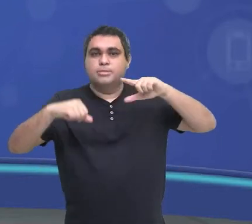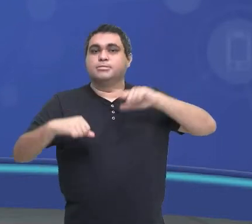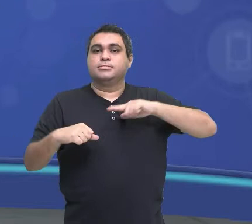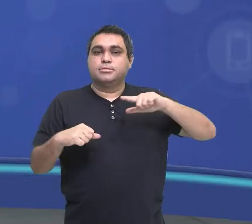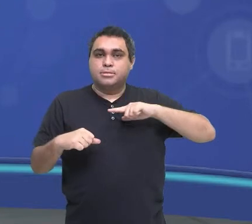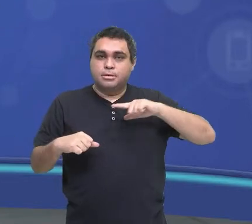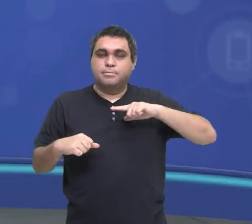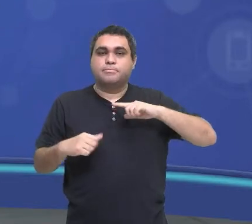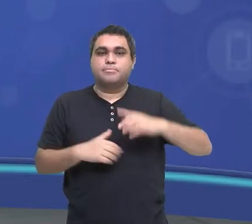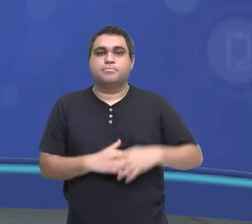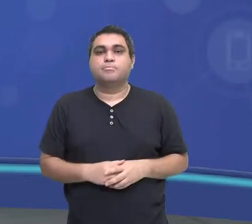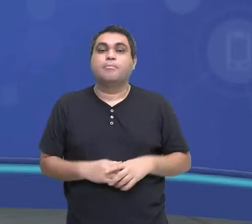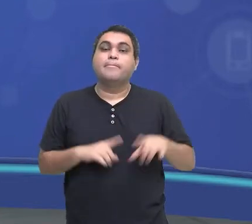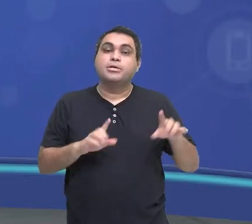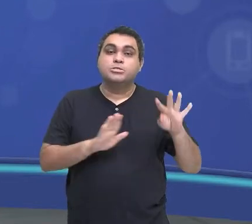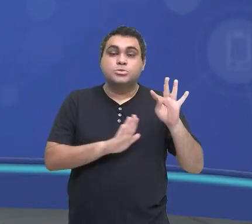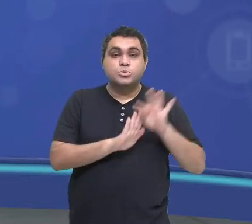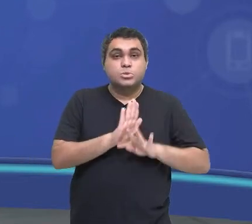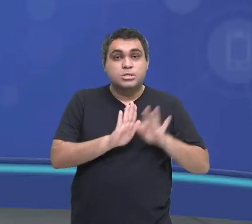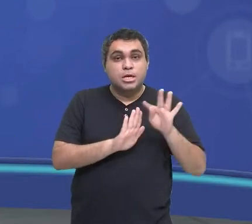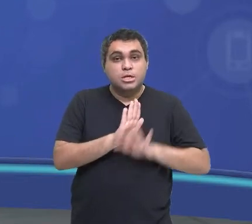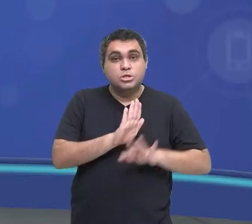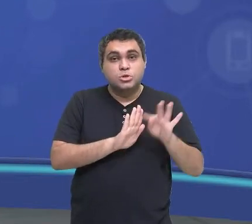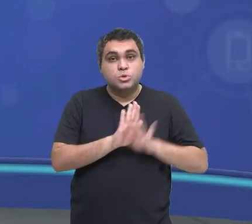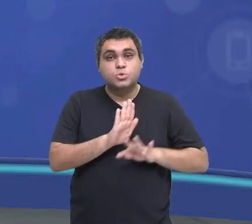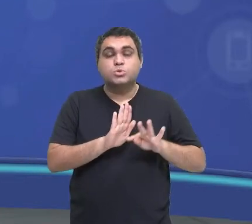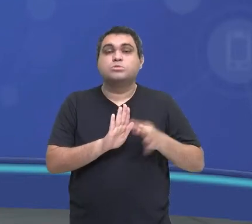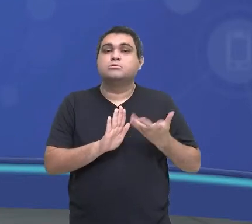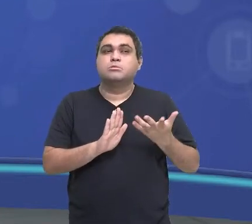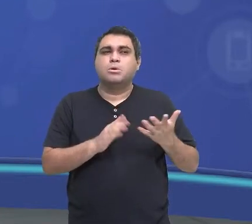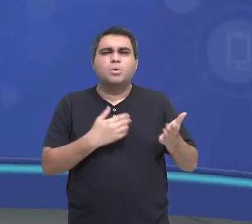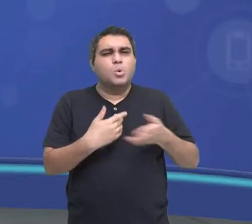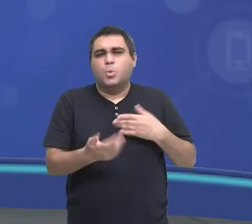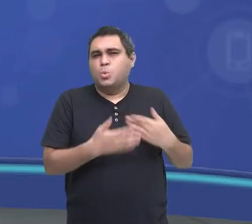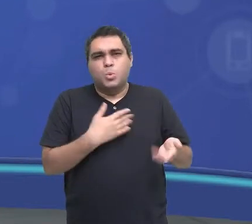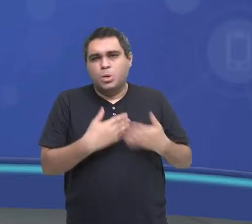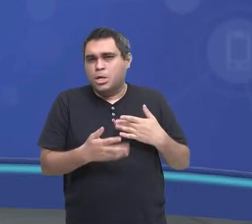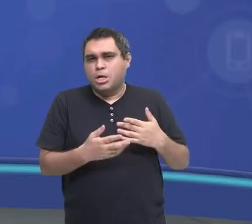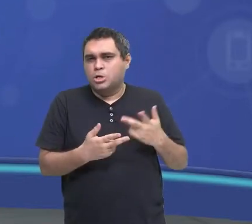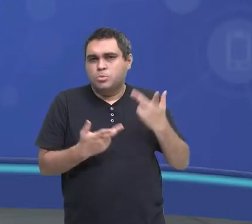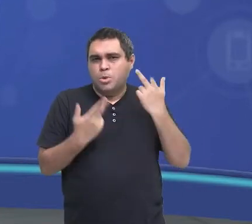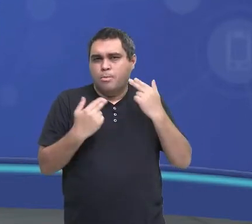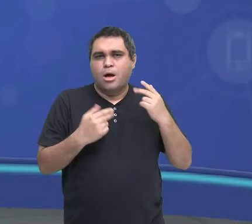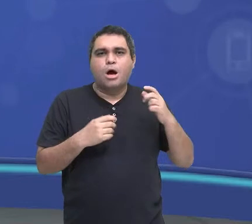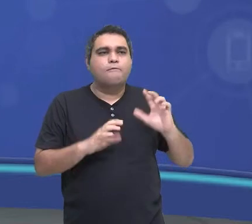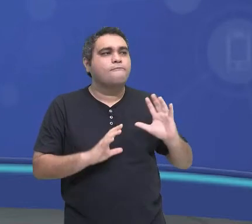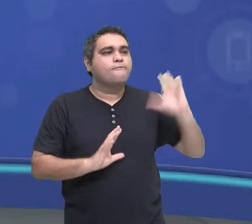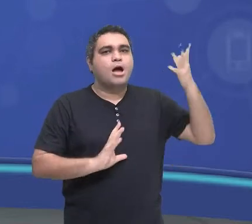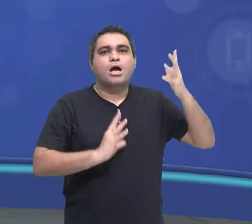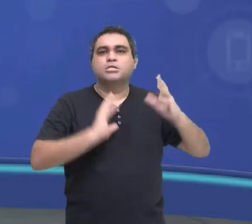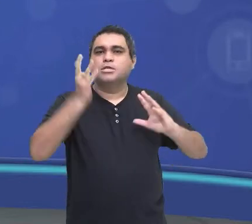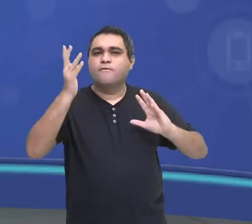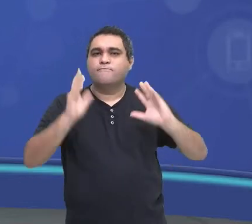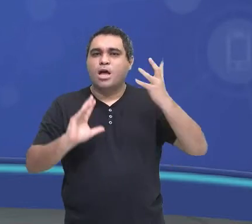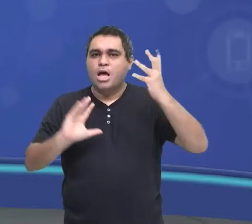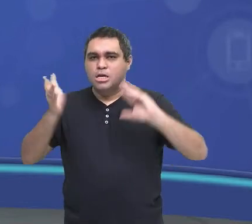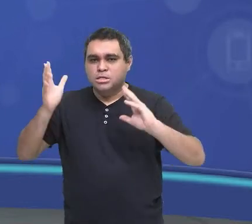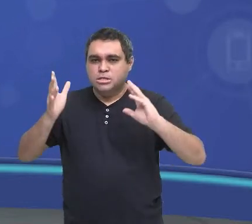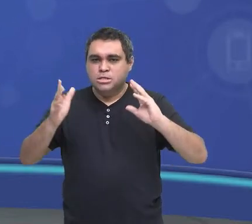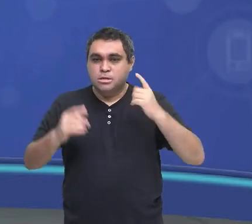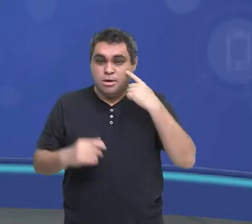textos profanos, né, os textos profanos são apresentados em festividades, como nós estamos vendo aqui, né, ao meu lado,